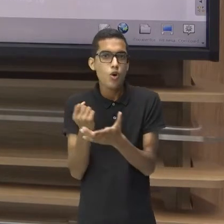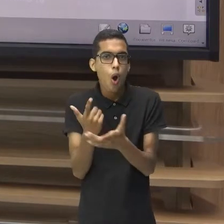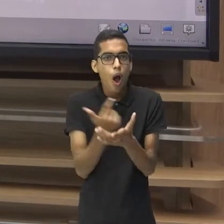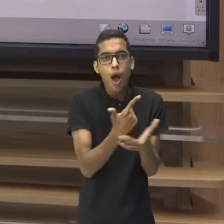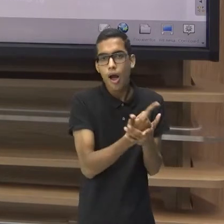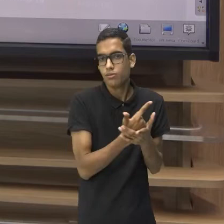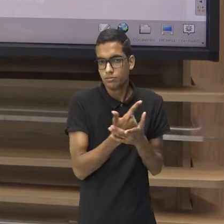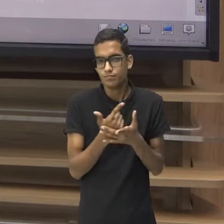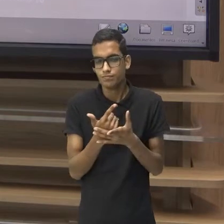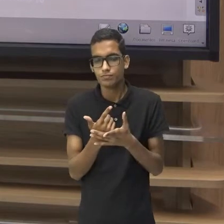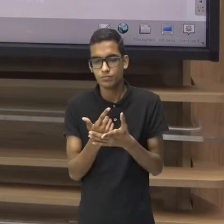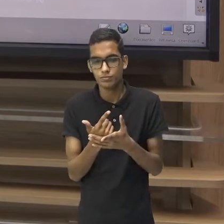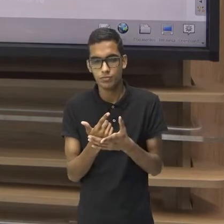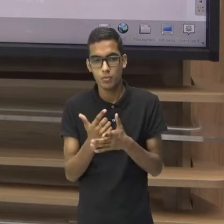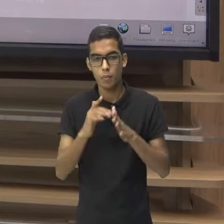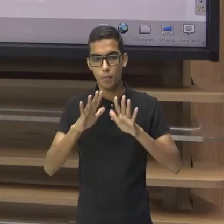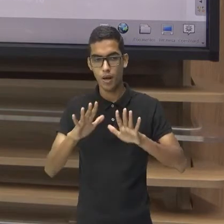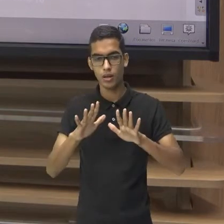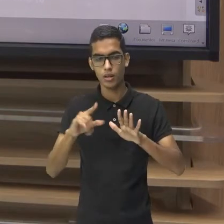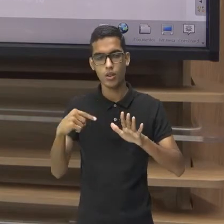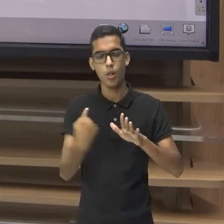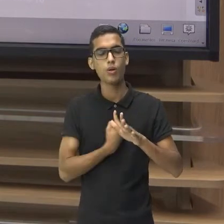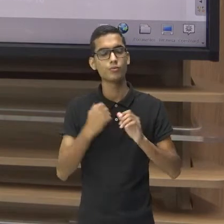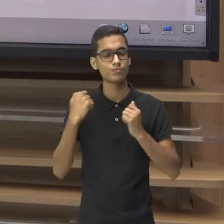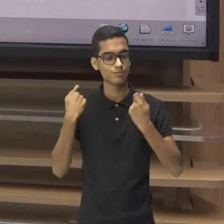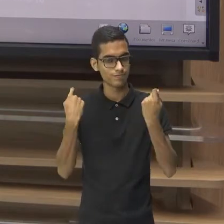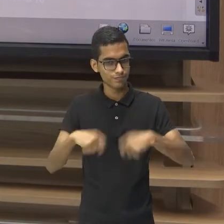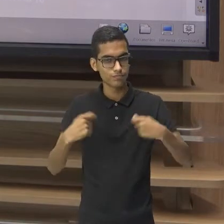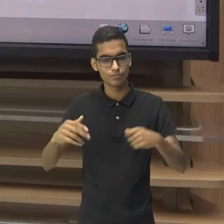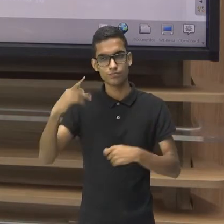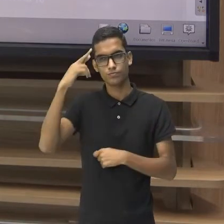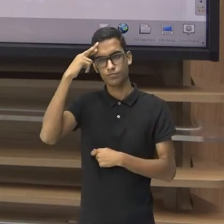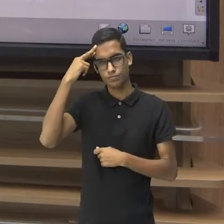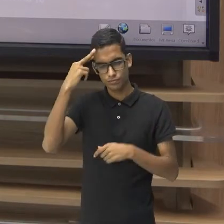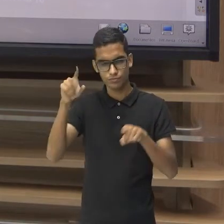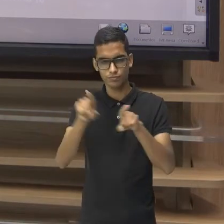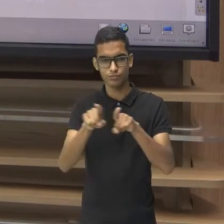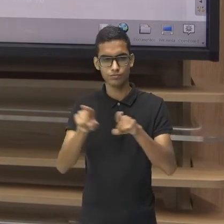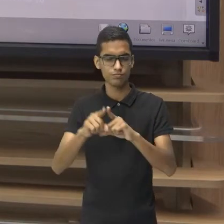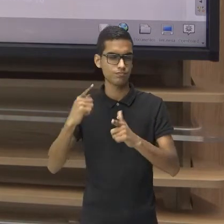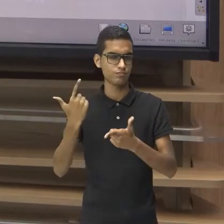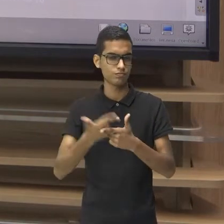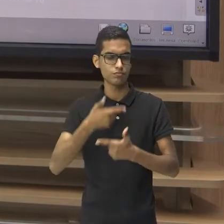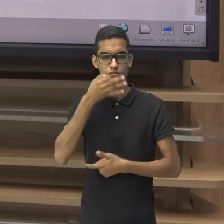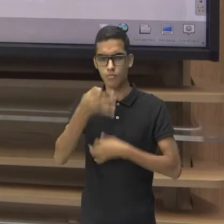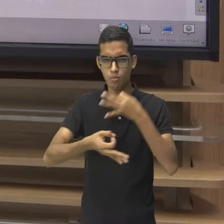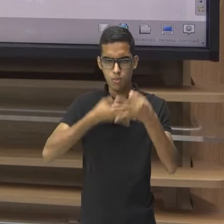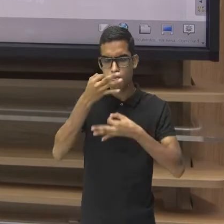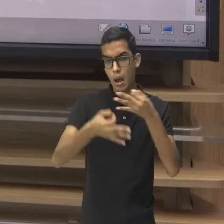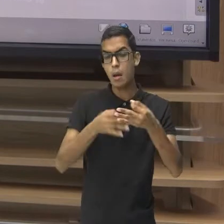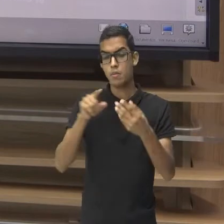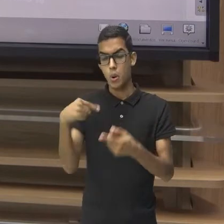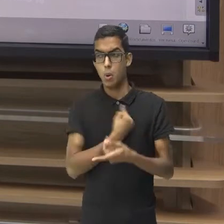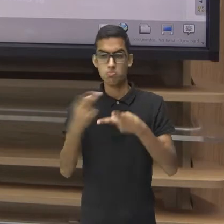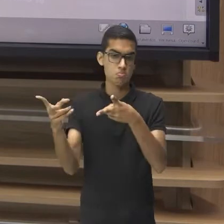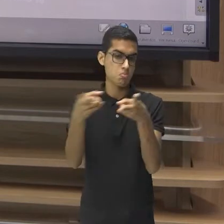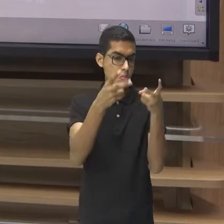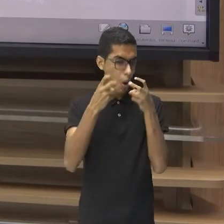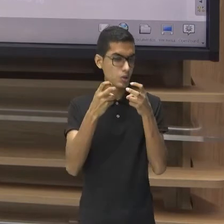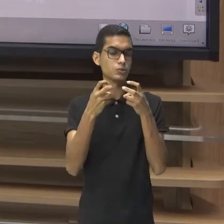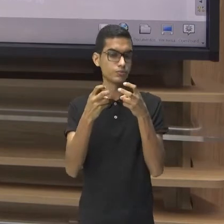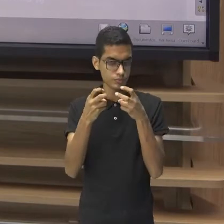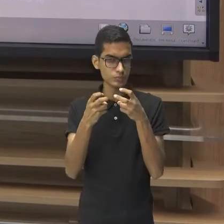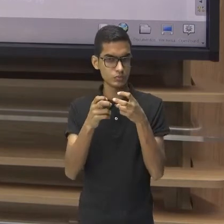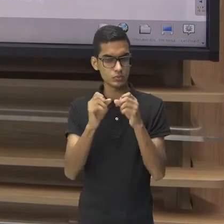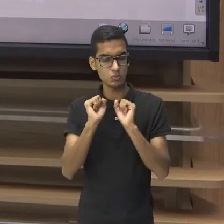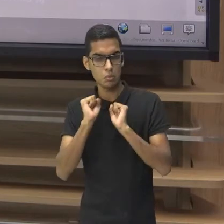não podemos deixar de ser reflexivos, críticos, para percebermos aquilo que pode ou não